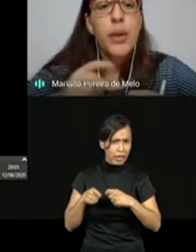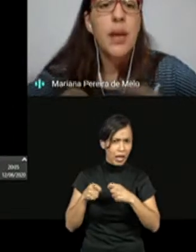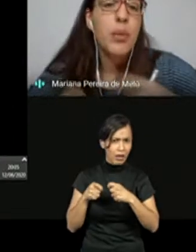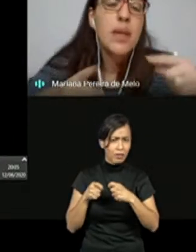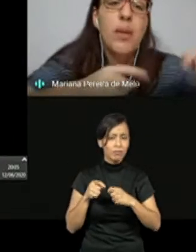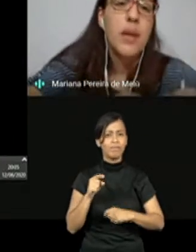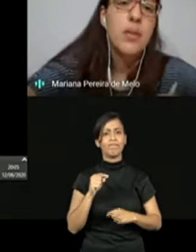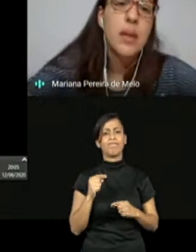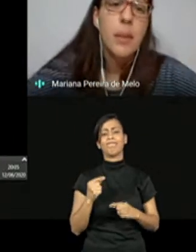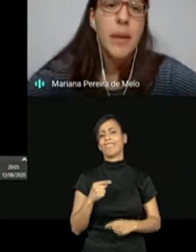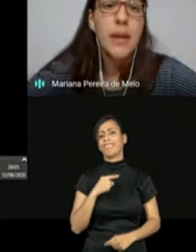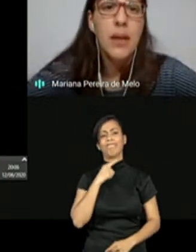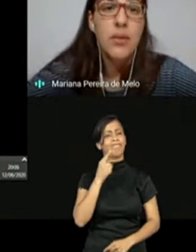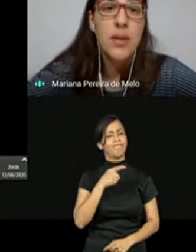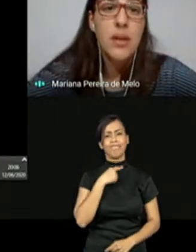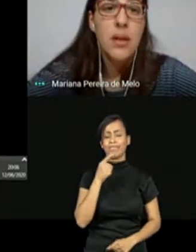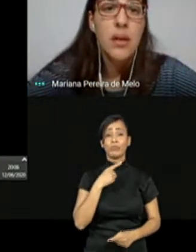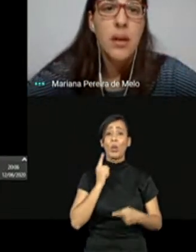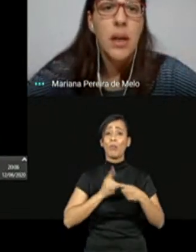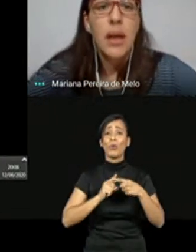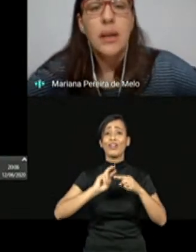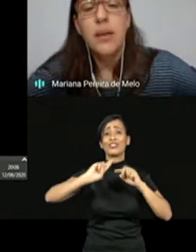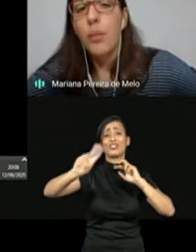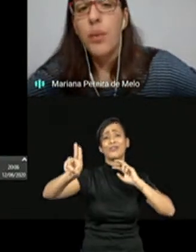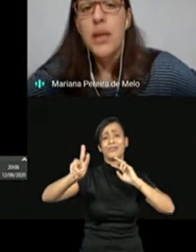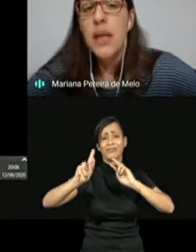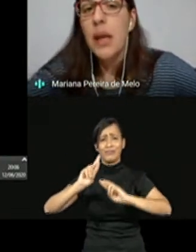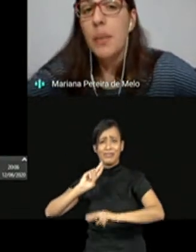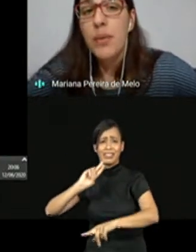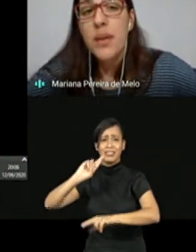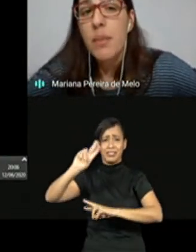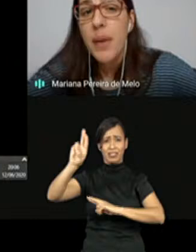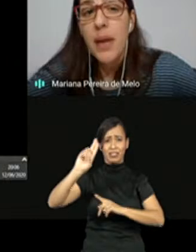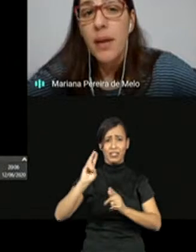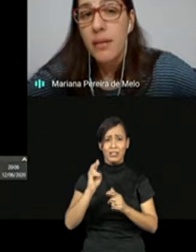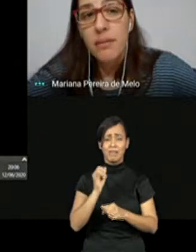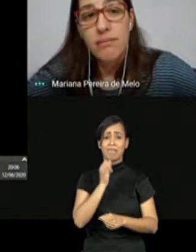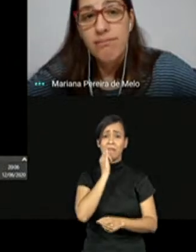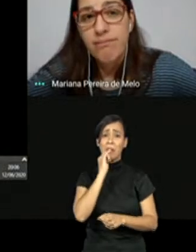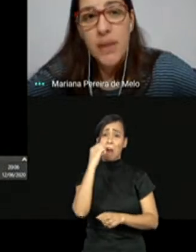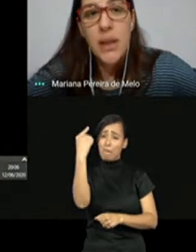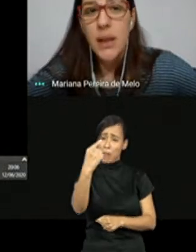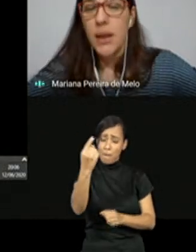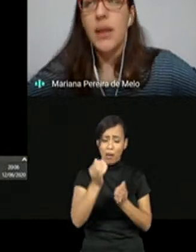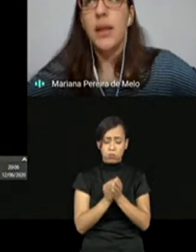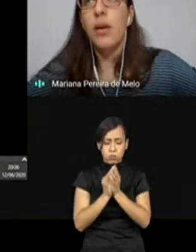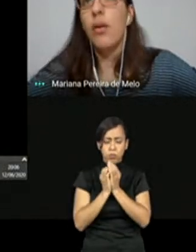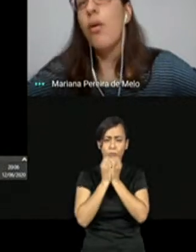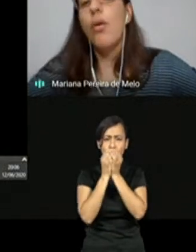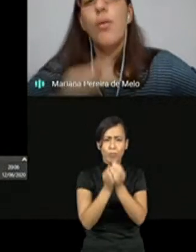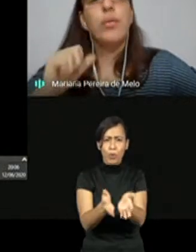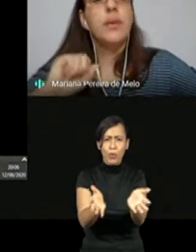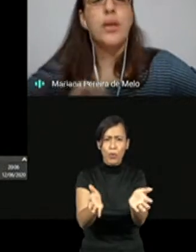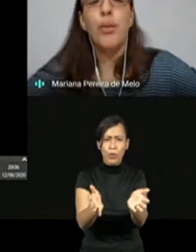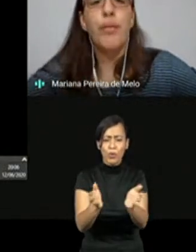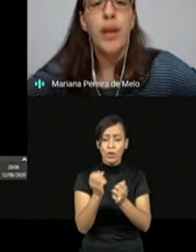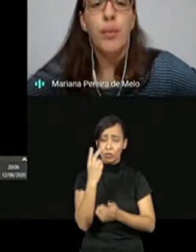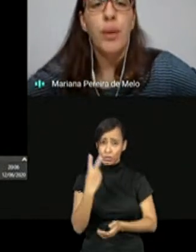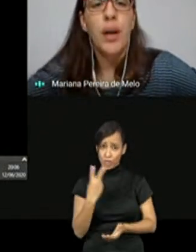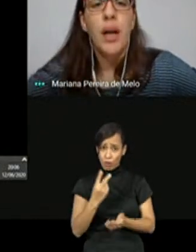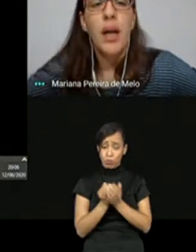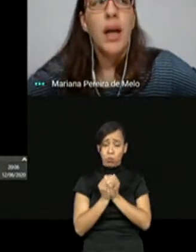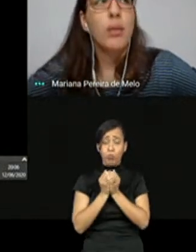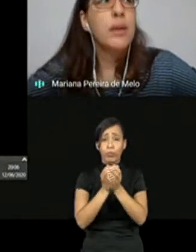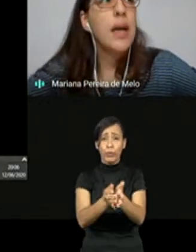Por quê? Porque são eventos independentes. Então, por exemplo, saber que ontem